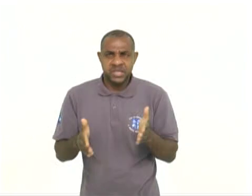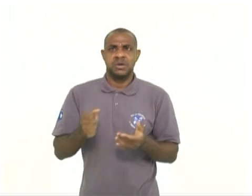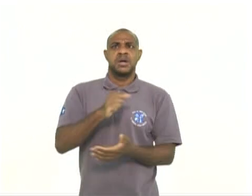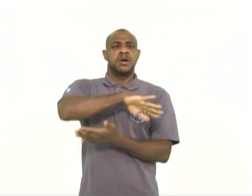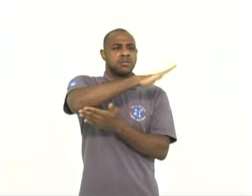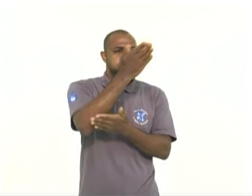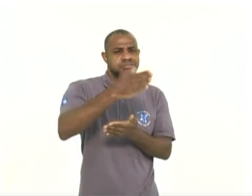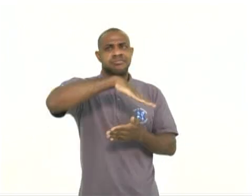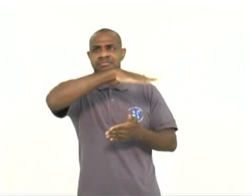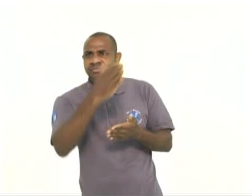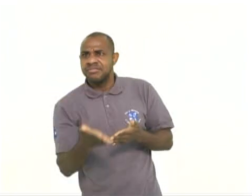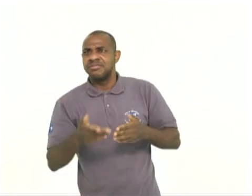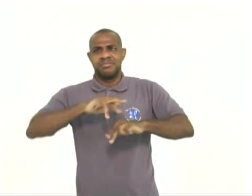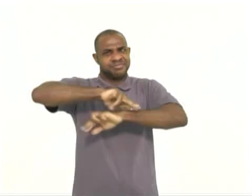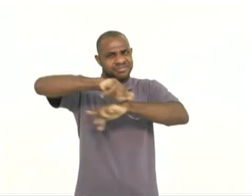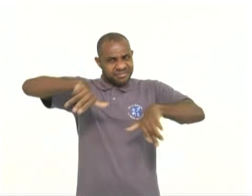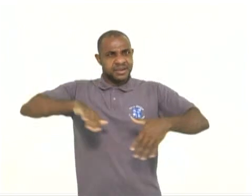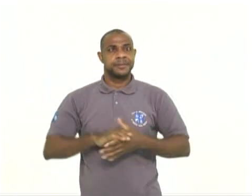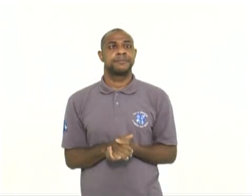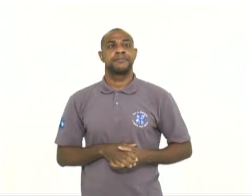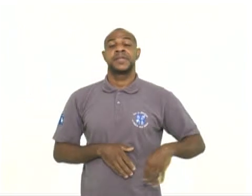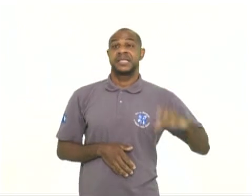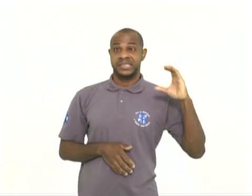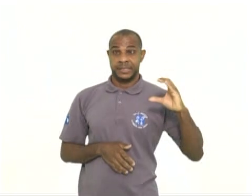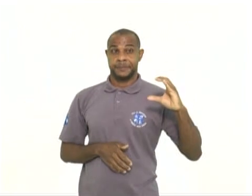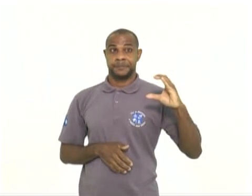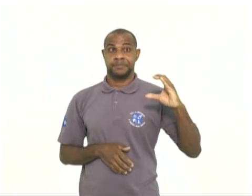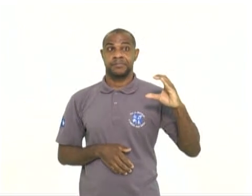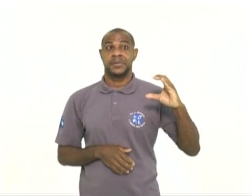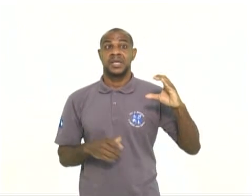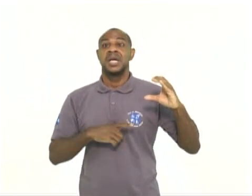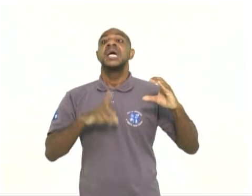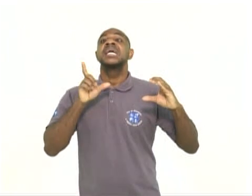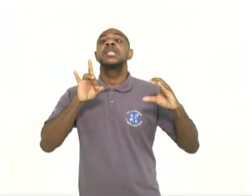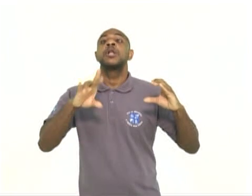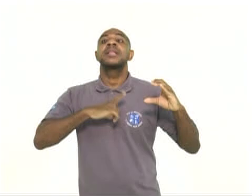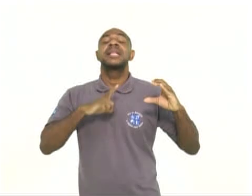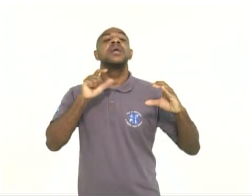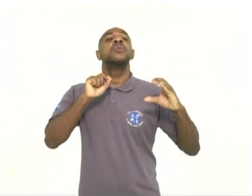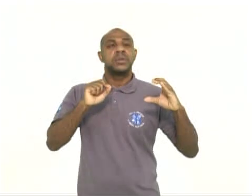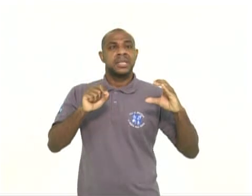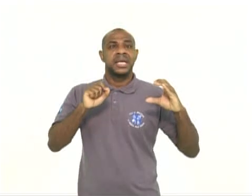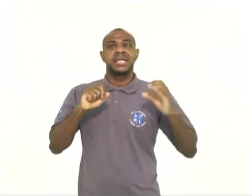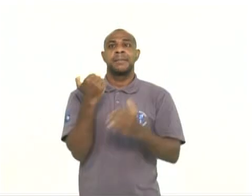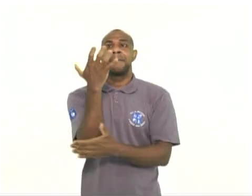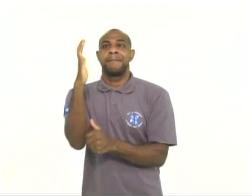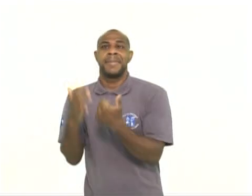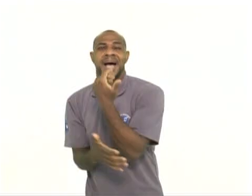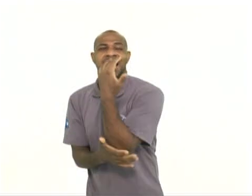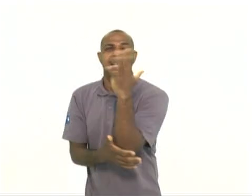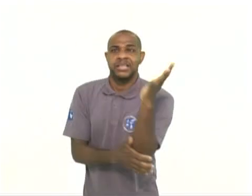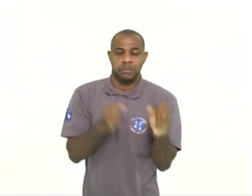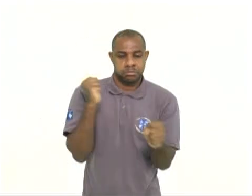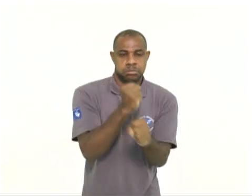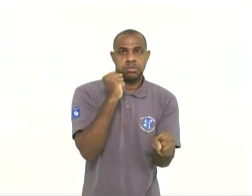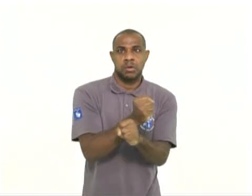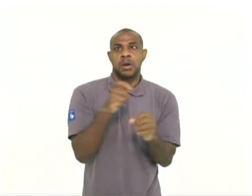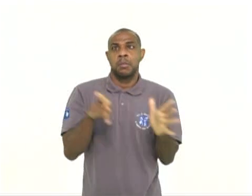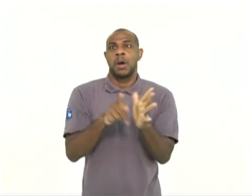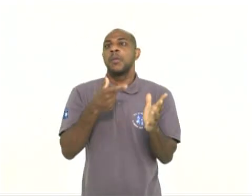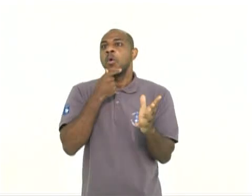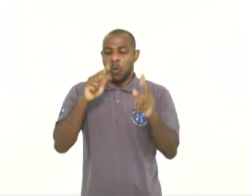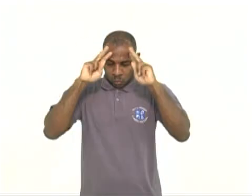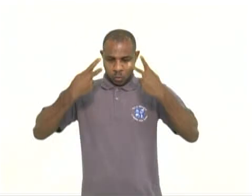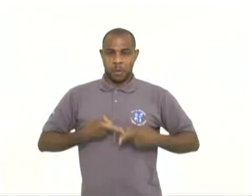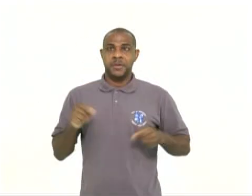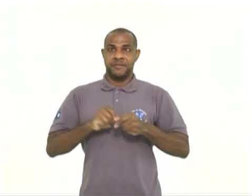vegetação, relevo, etc. C, aquele composto somente pelas paisagens construídas pelo ser